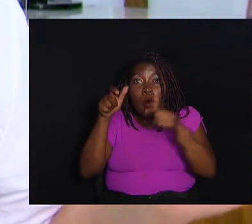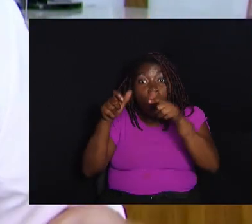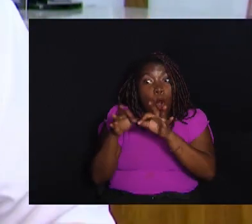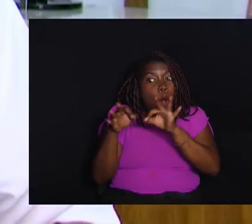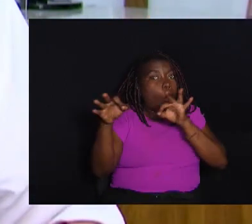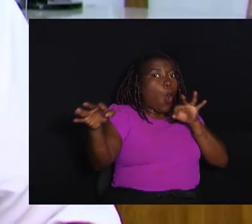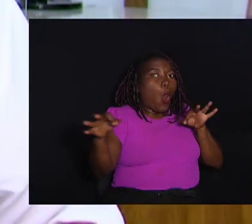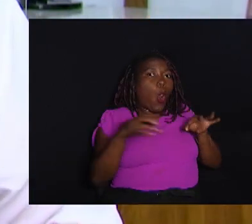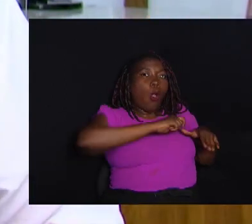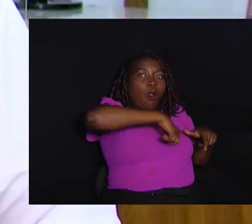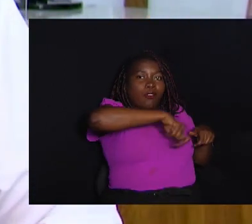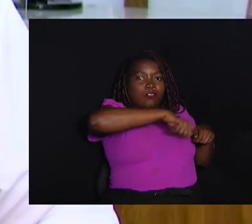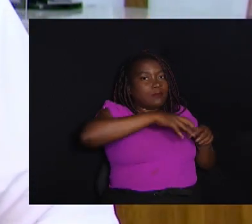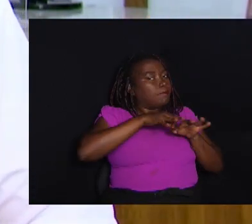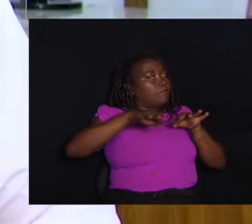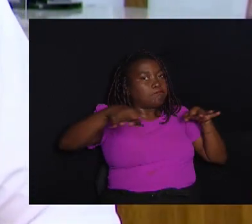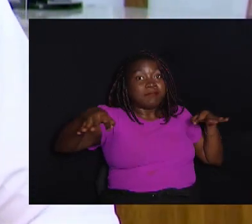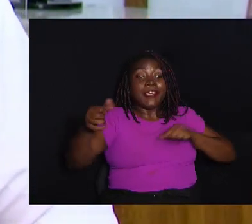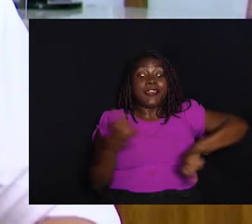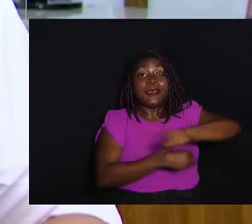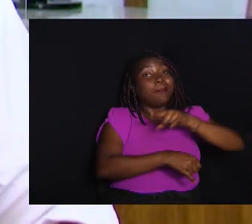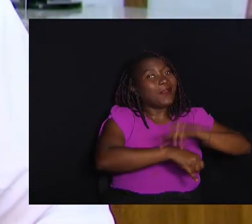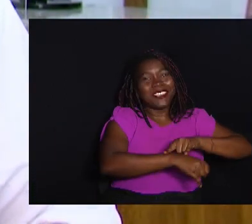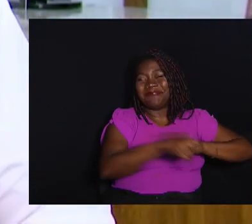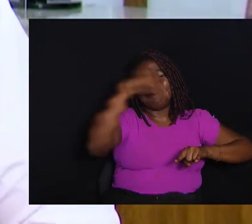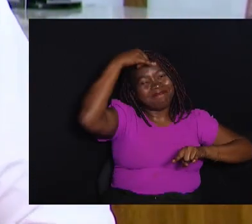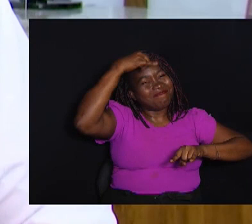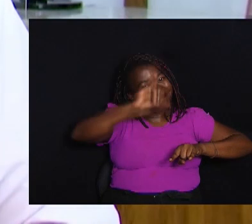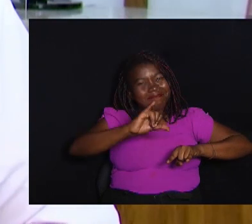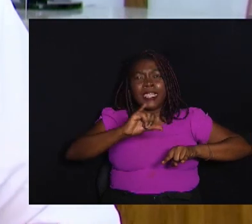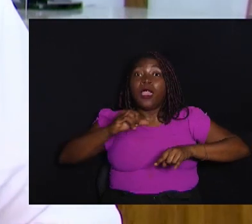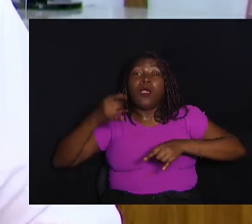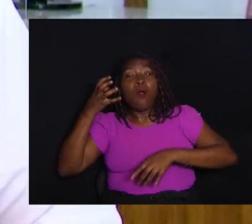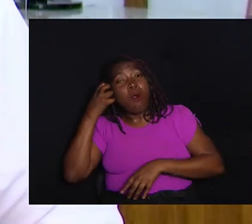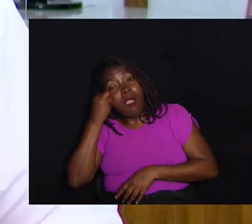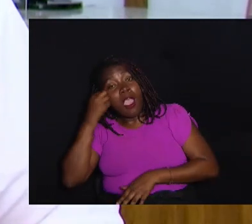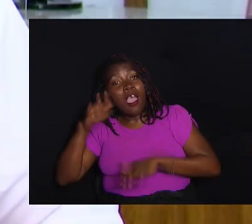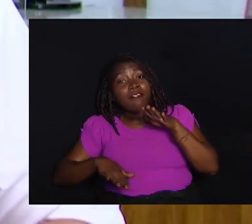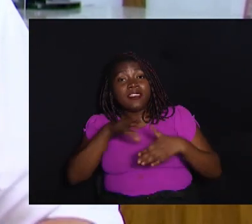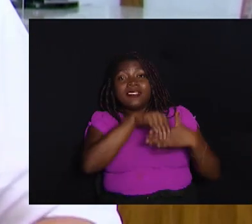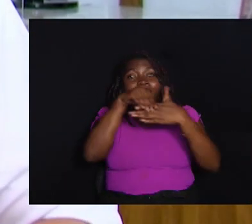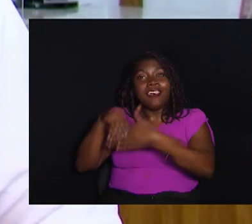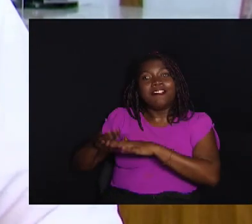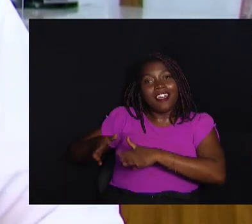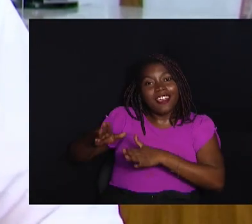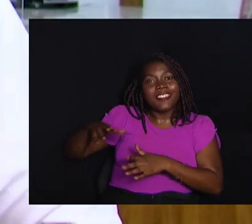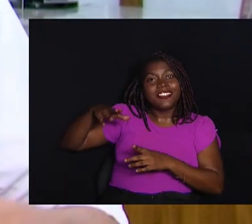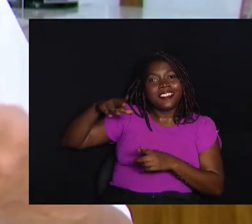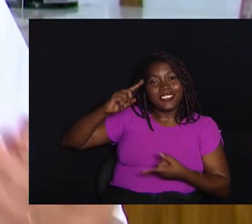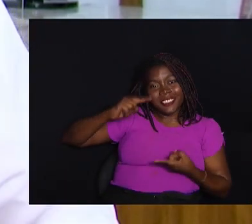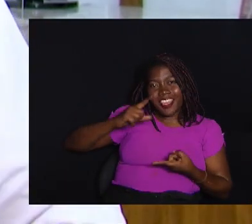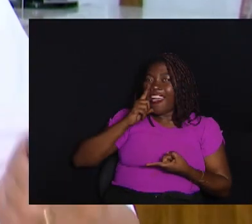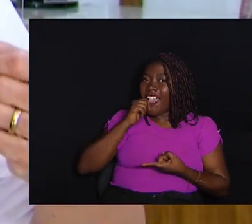fogão. E no banheiro não é o melhor lugar mesmo, né? No quarto, às vezes você leva já uma garrafinha de água lá e